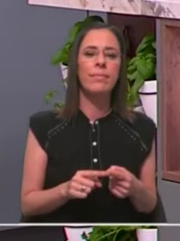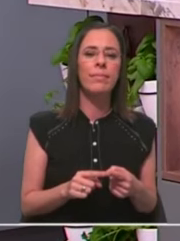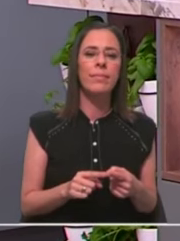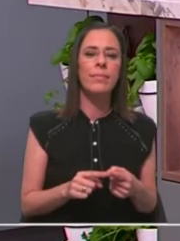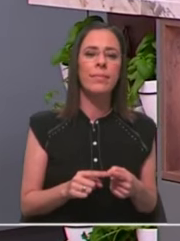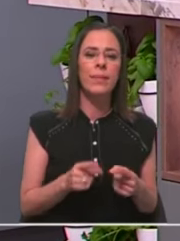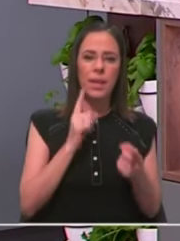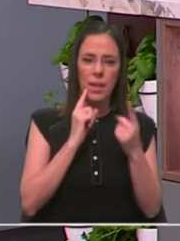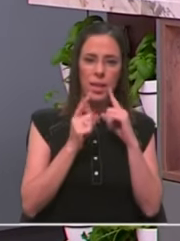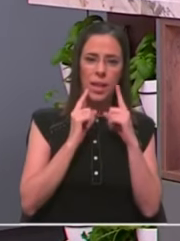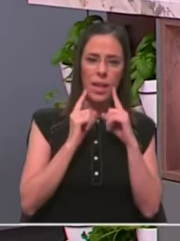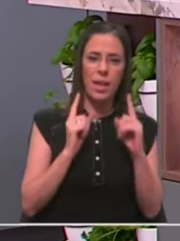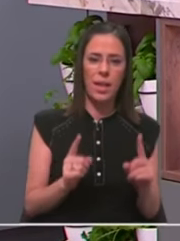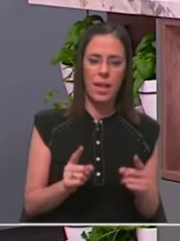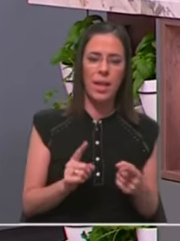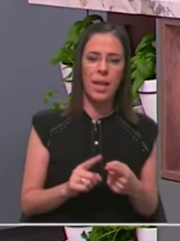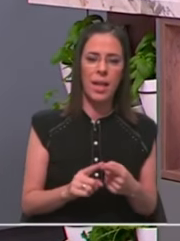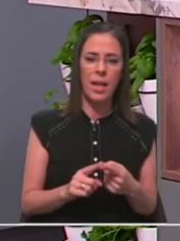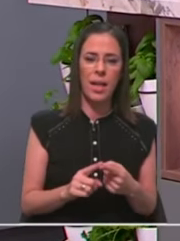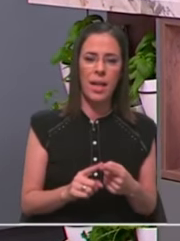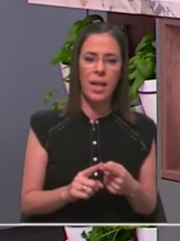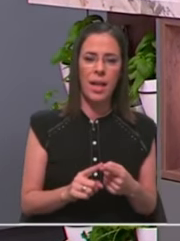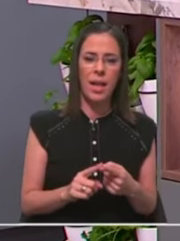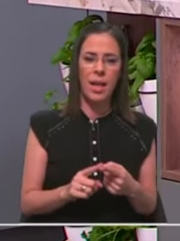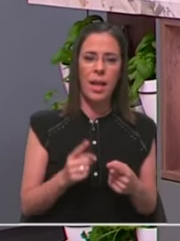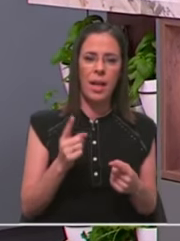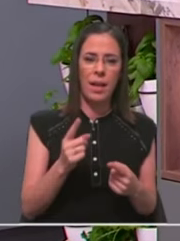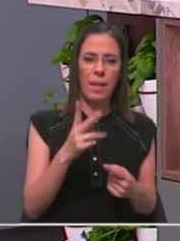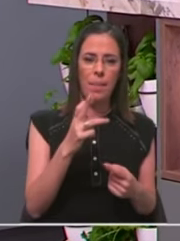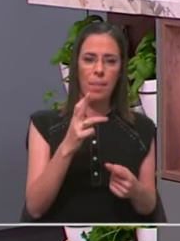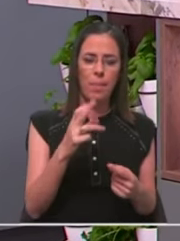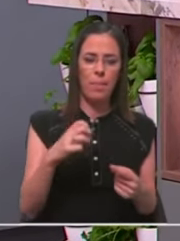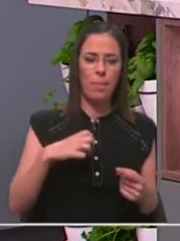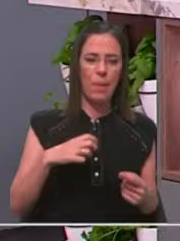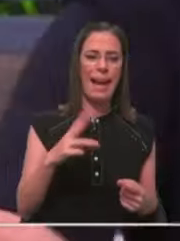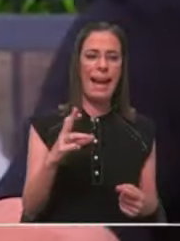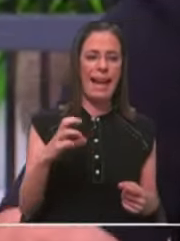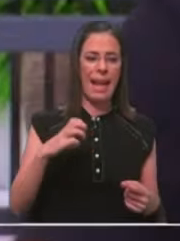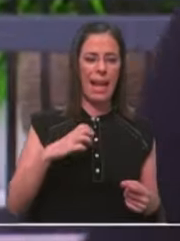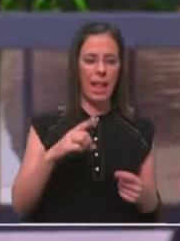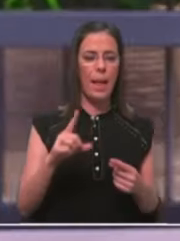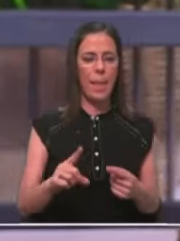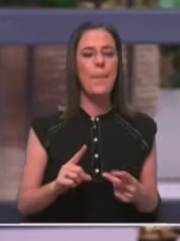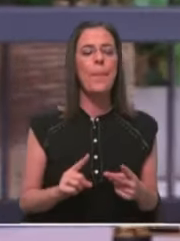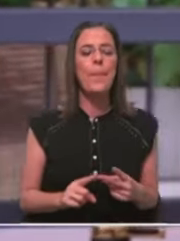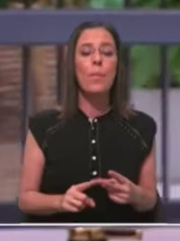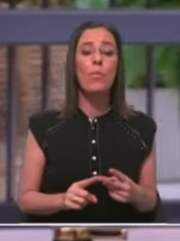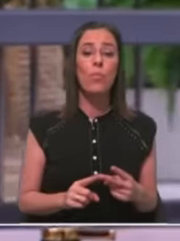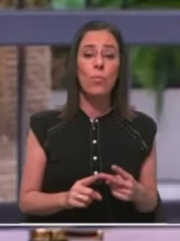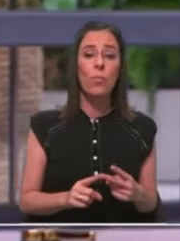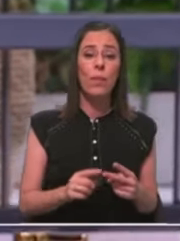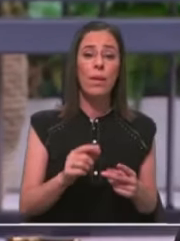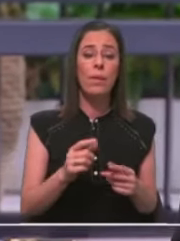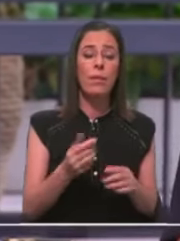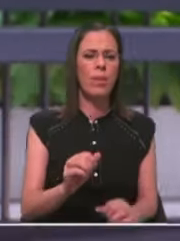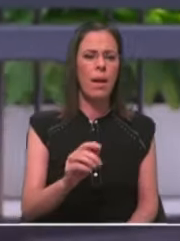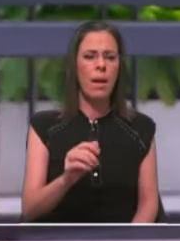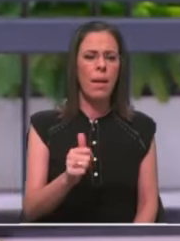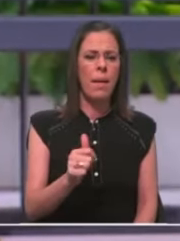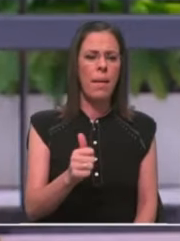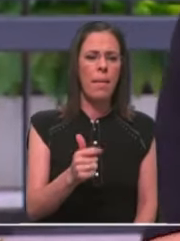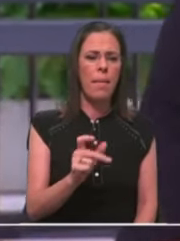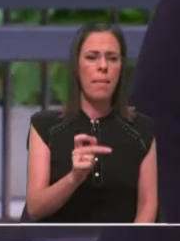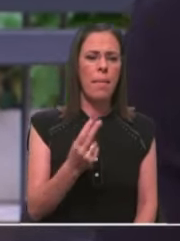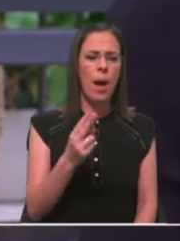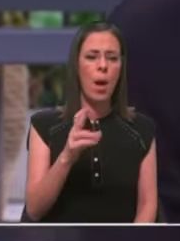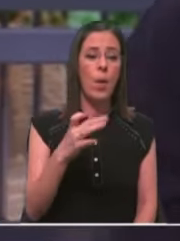Está animado. Açúcar. Leitinho com açúcar. Um pauzinho de canela. E umas casquinhas de limão. E vamos